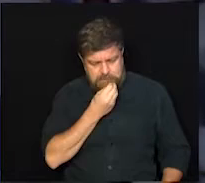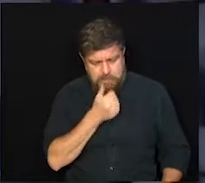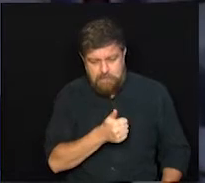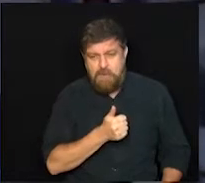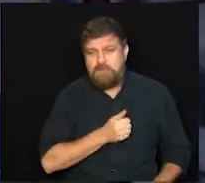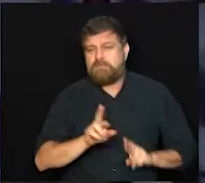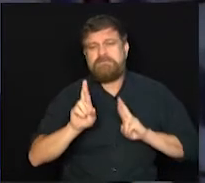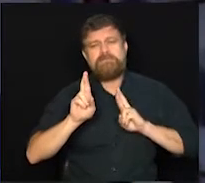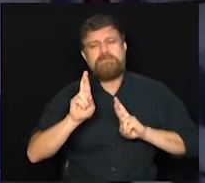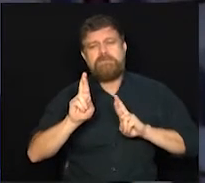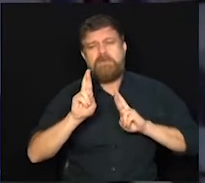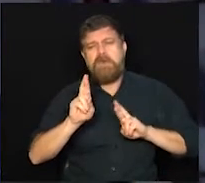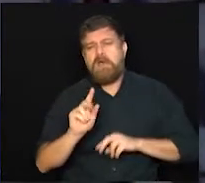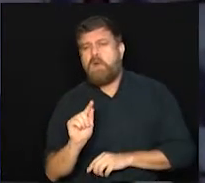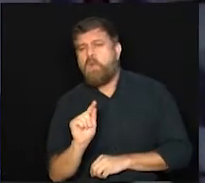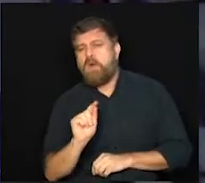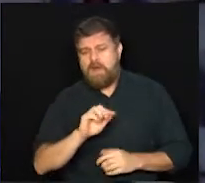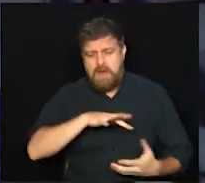mundo